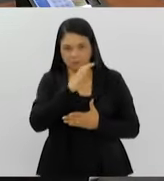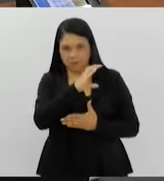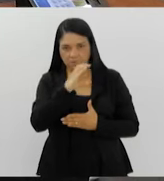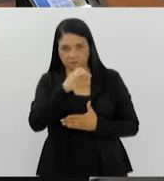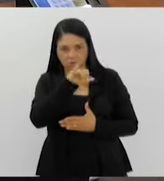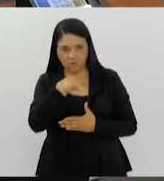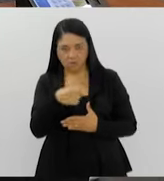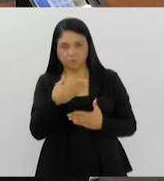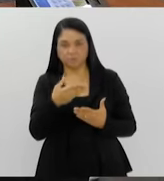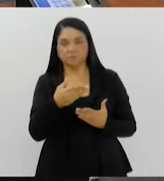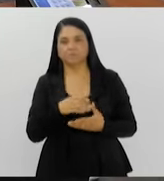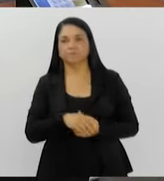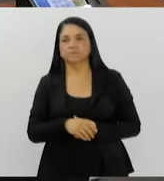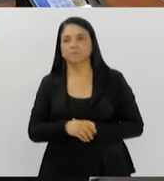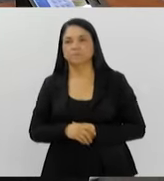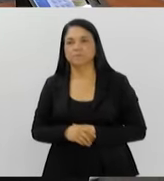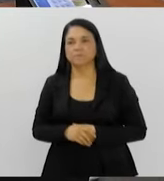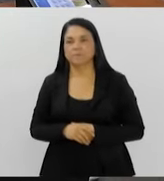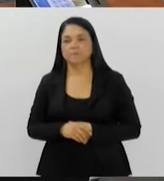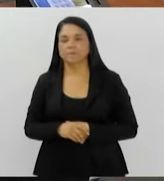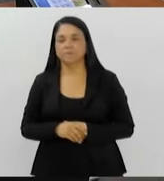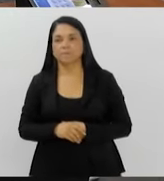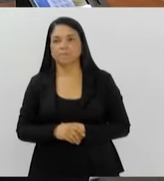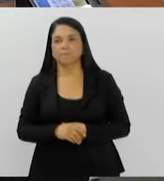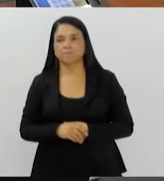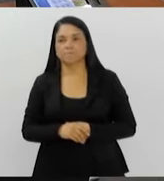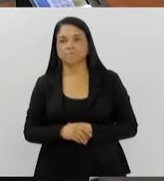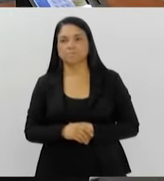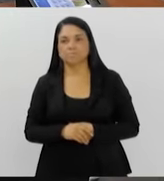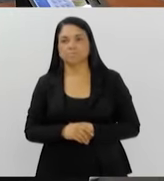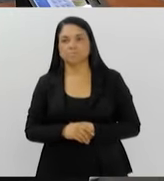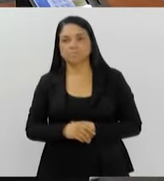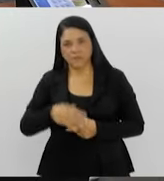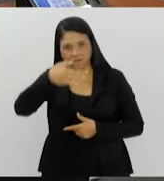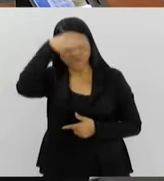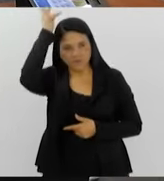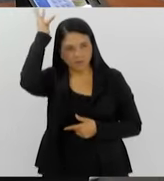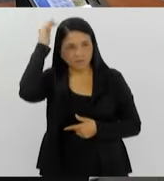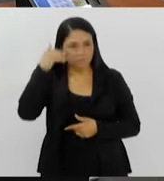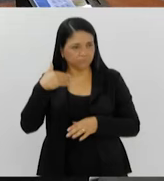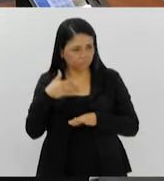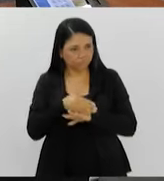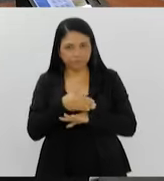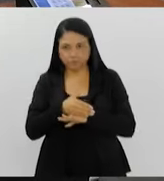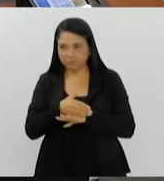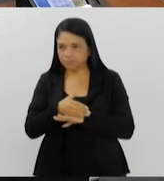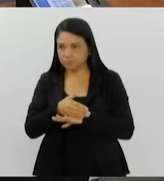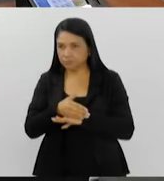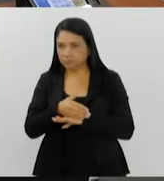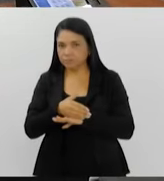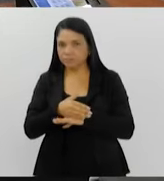favor mar Fred Pacheco tá aí